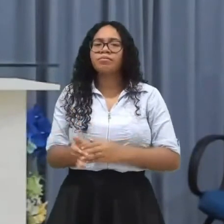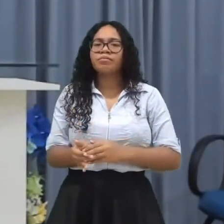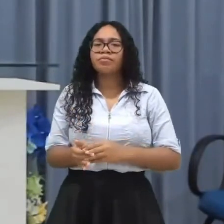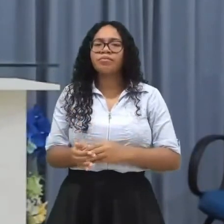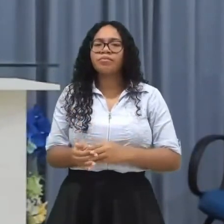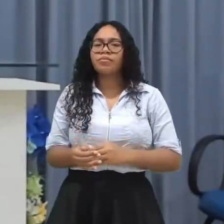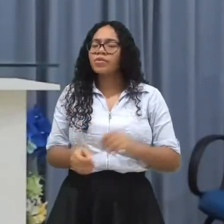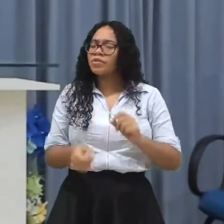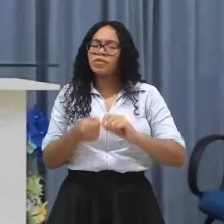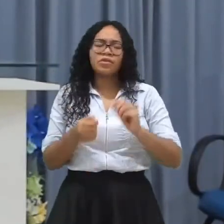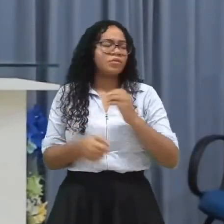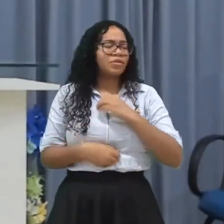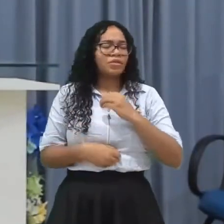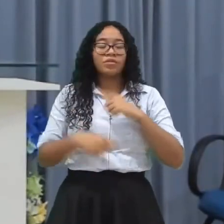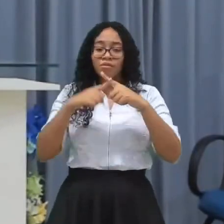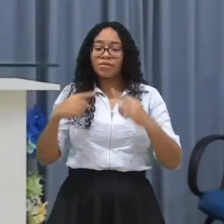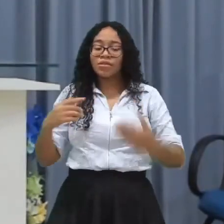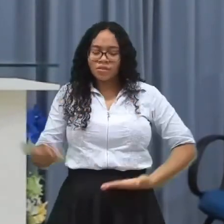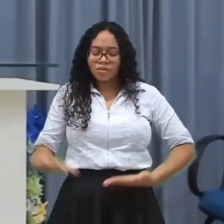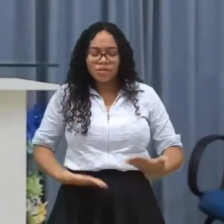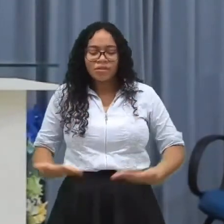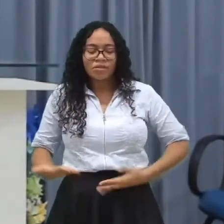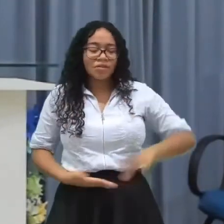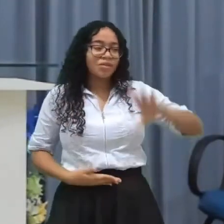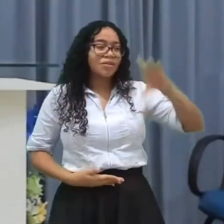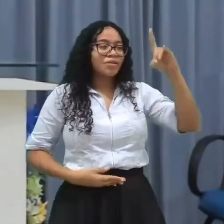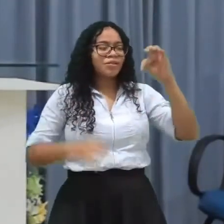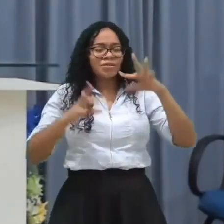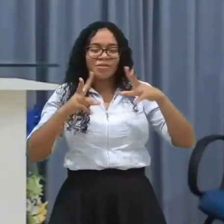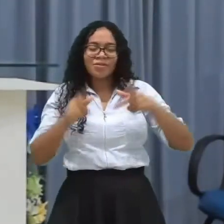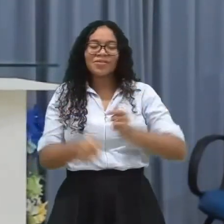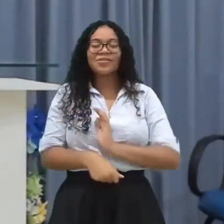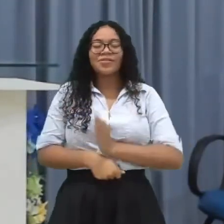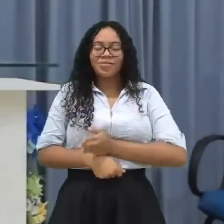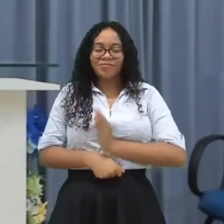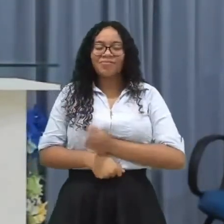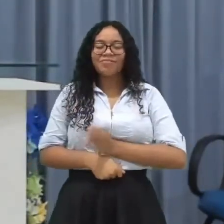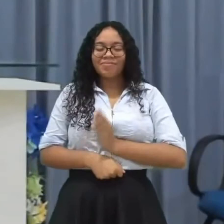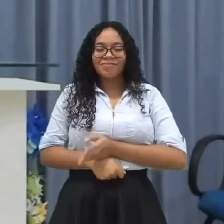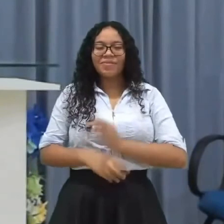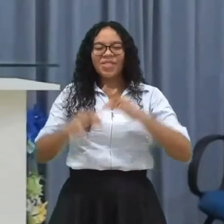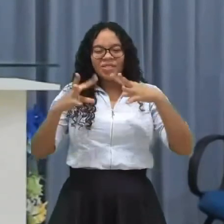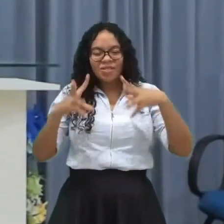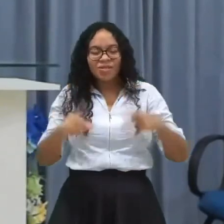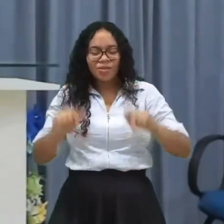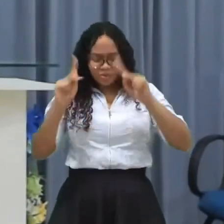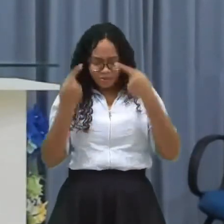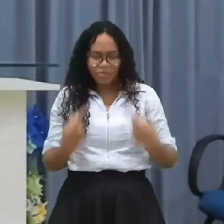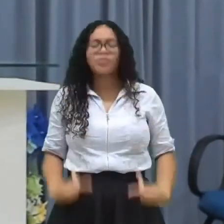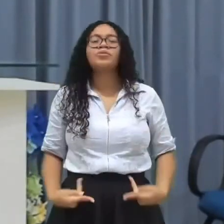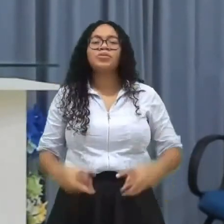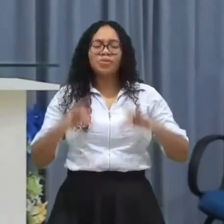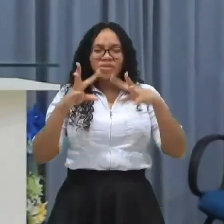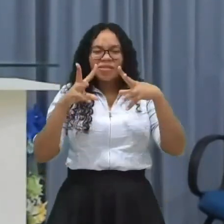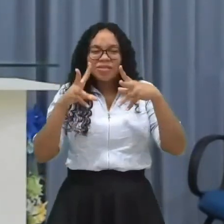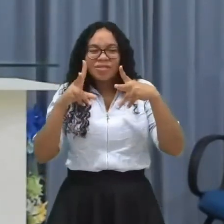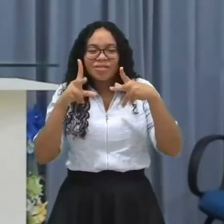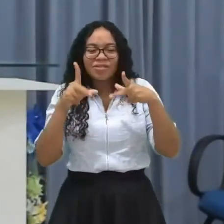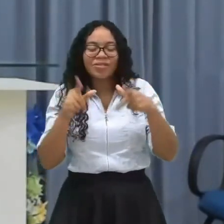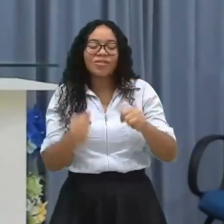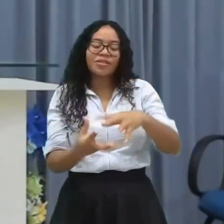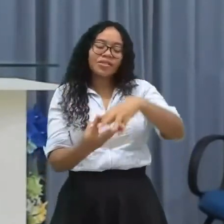mas vamos servir a Deus de todo o nosso coração, de toda a nossa alma, de todo o nosso